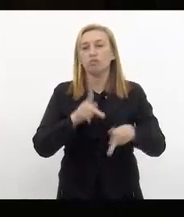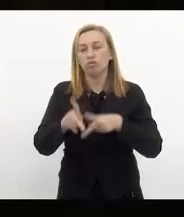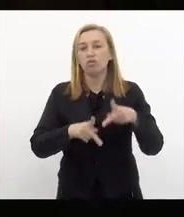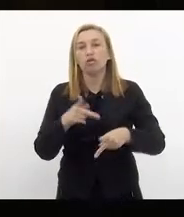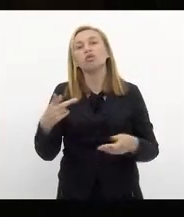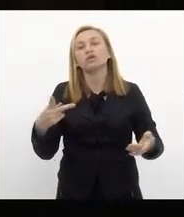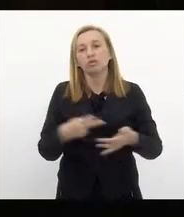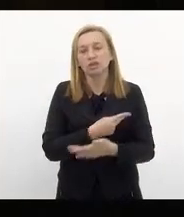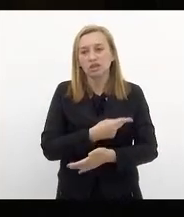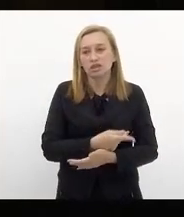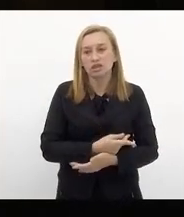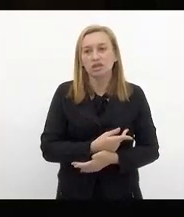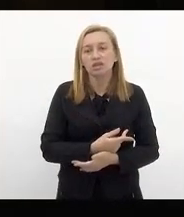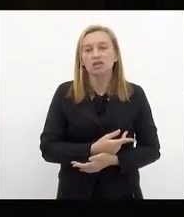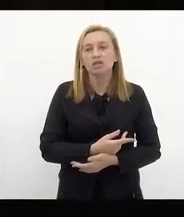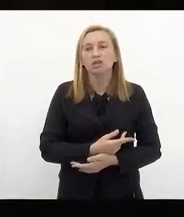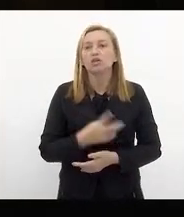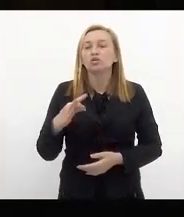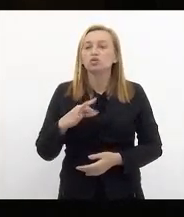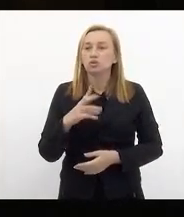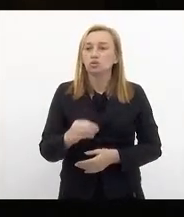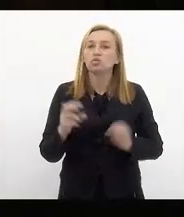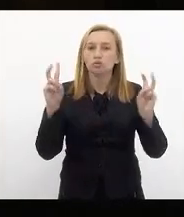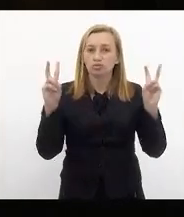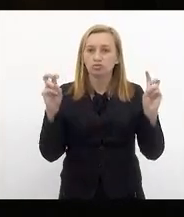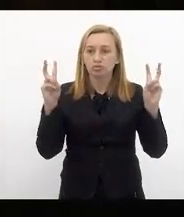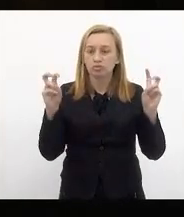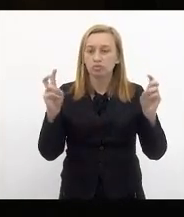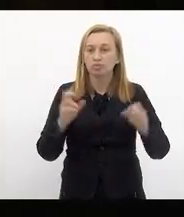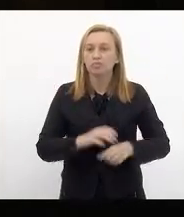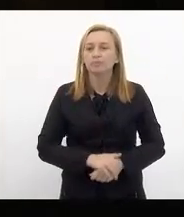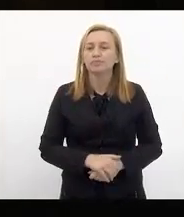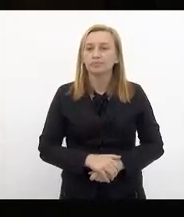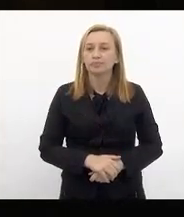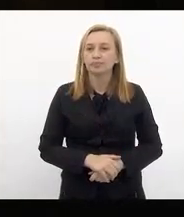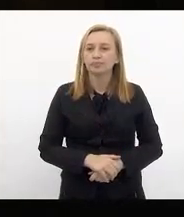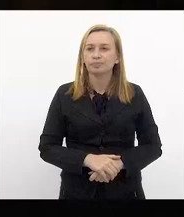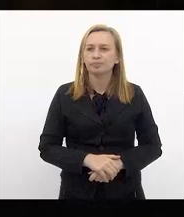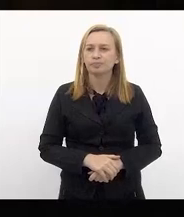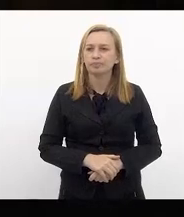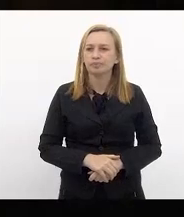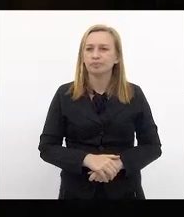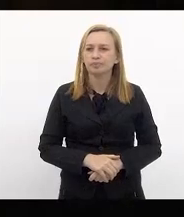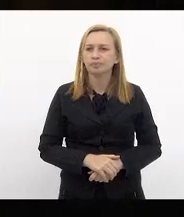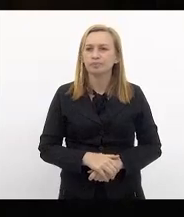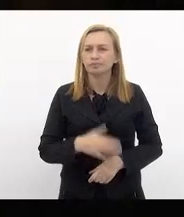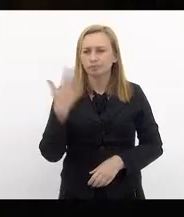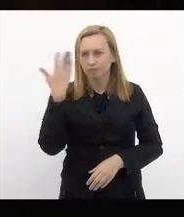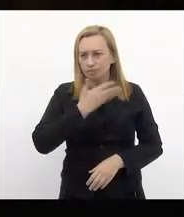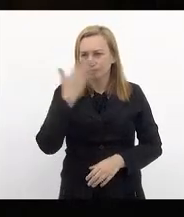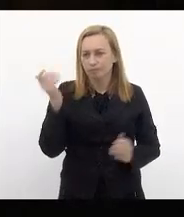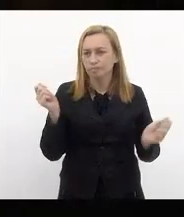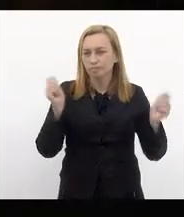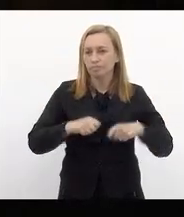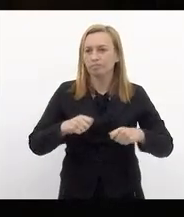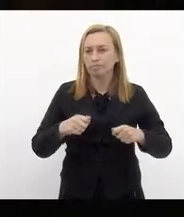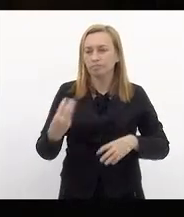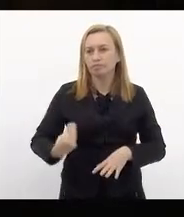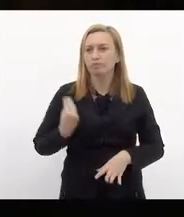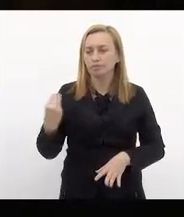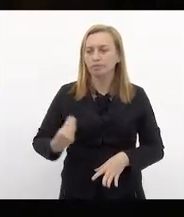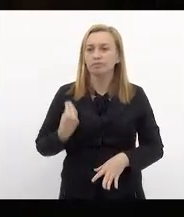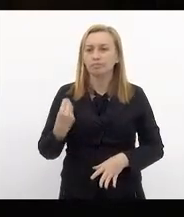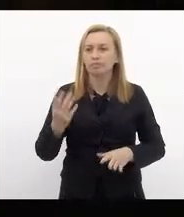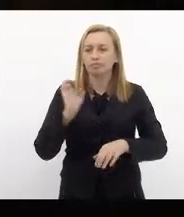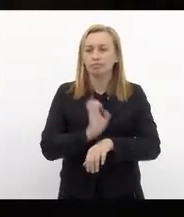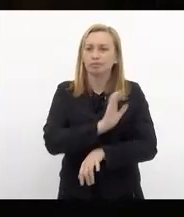que está acontecendo. Coloca-se toda uma situação de inviabilização da possibilidade de sobrevivência